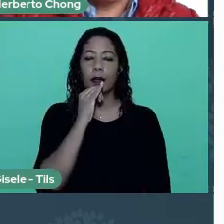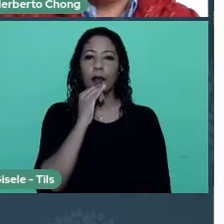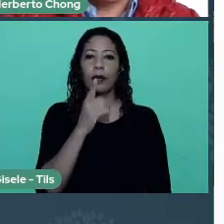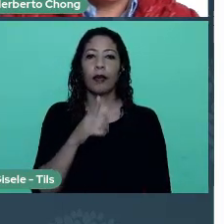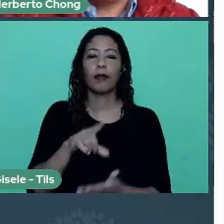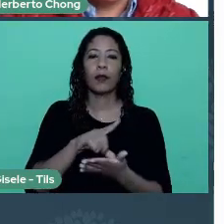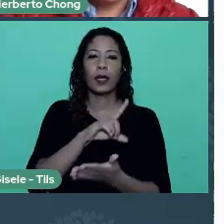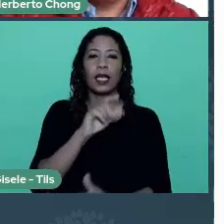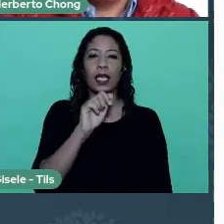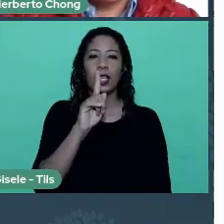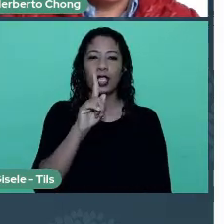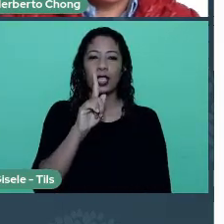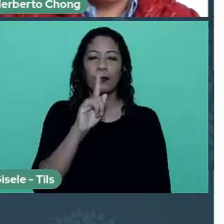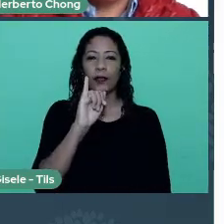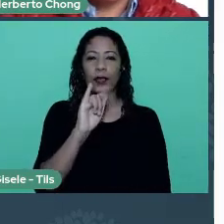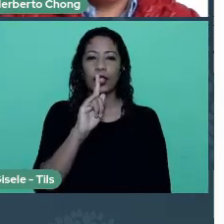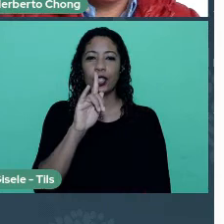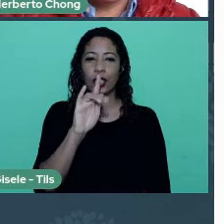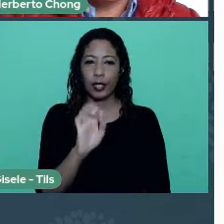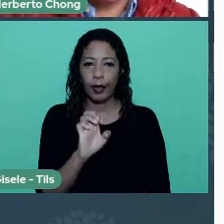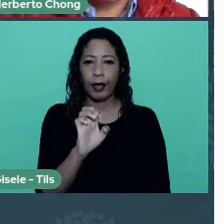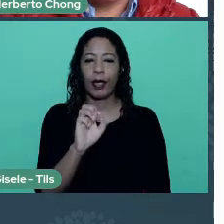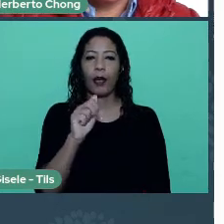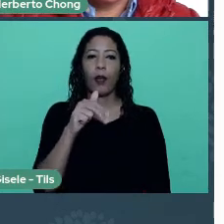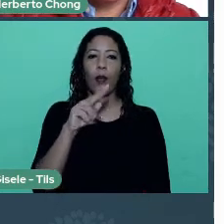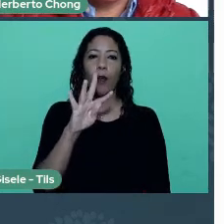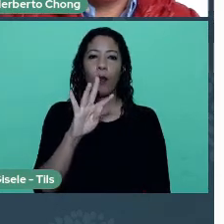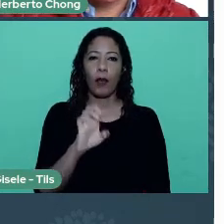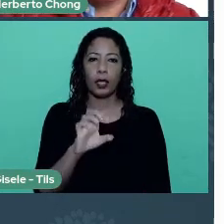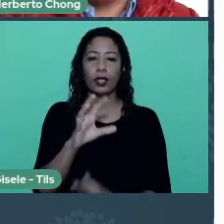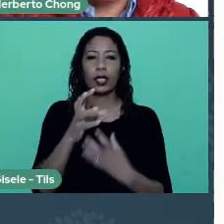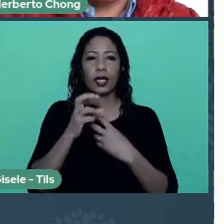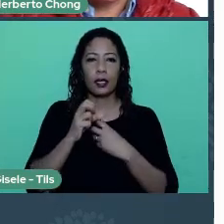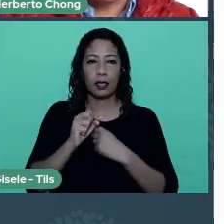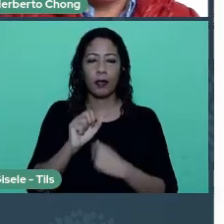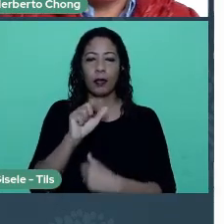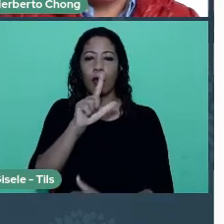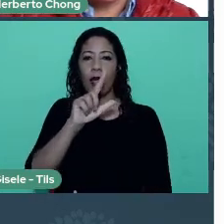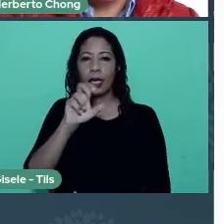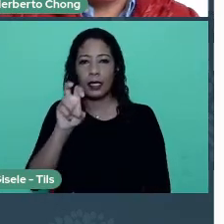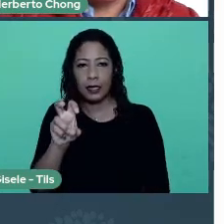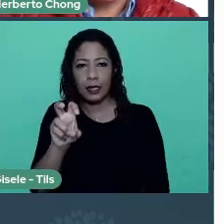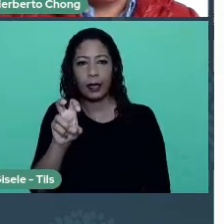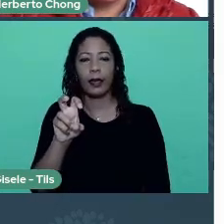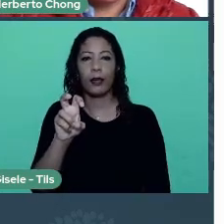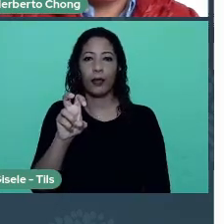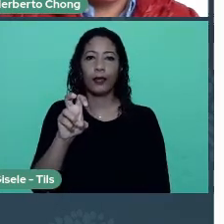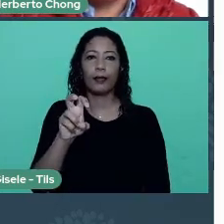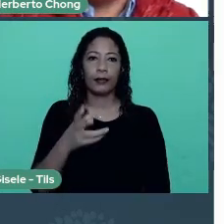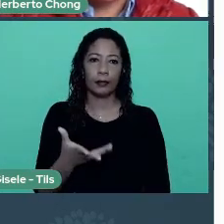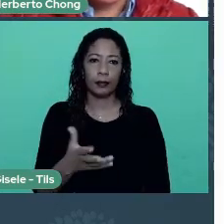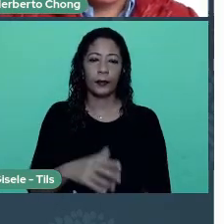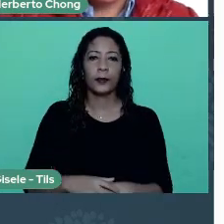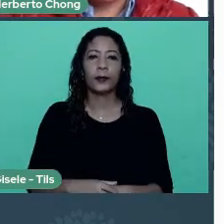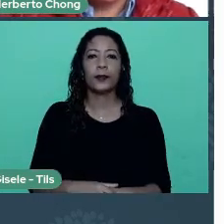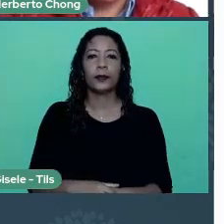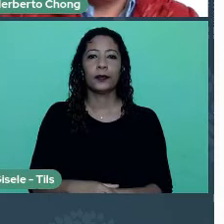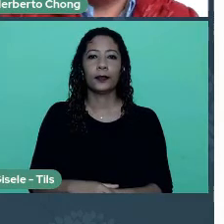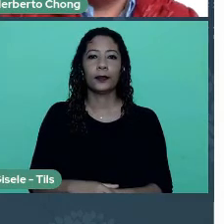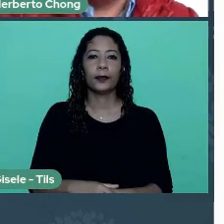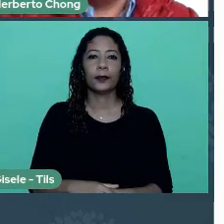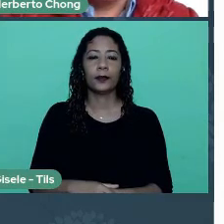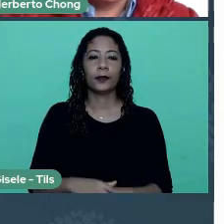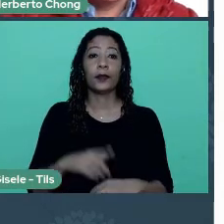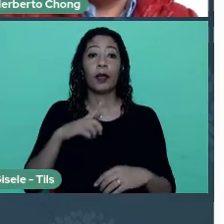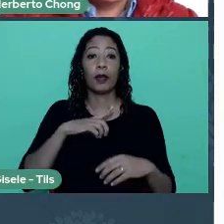uma IgE aumentada, um anti-L5 ou anti-receptor de L5 para aqueles pacientes que tenham eosinófilos acima de 300 e